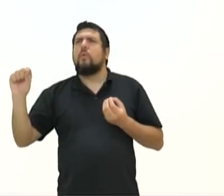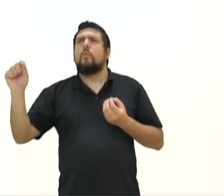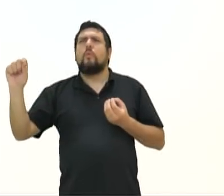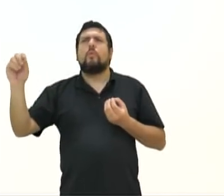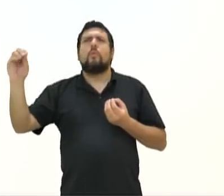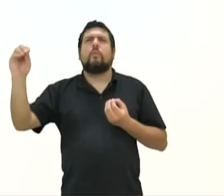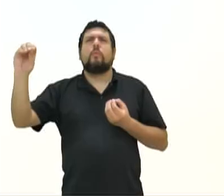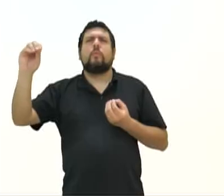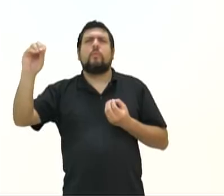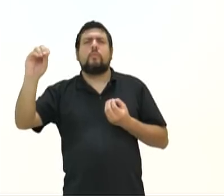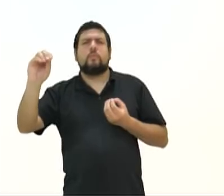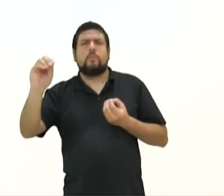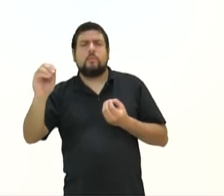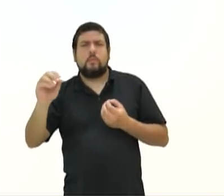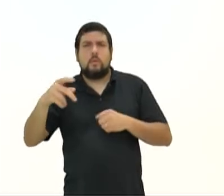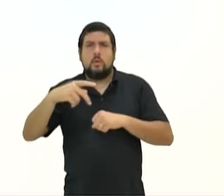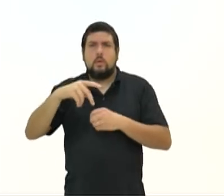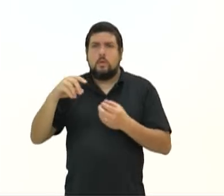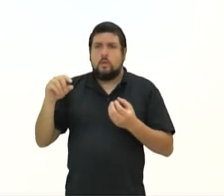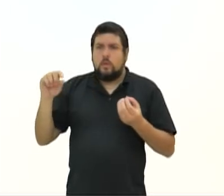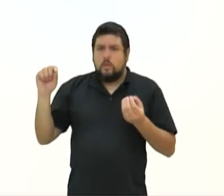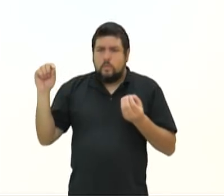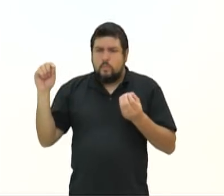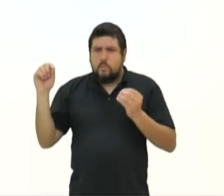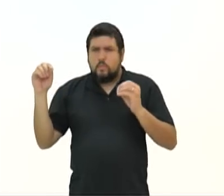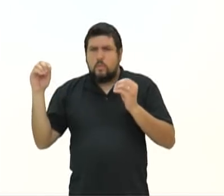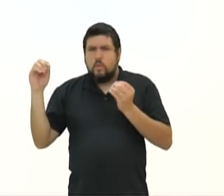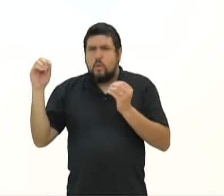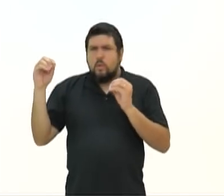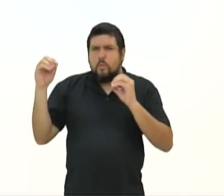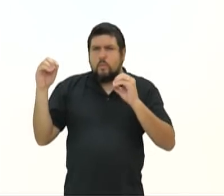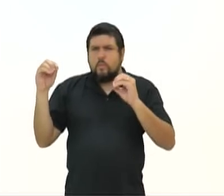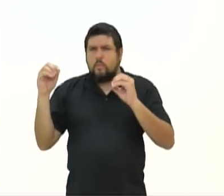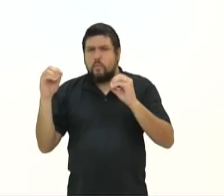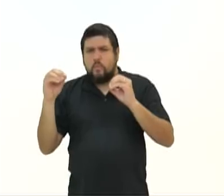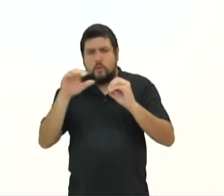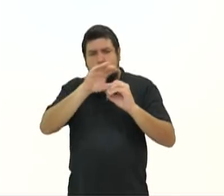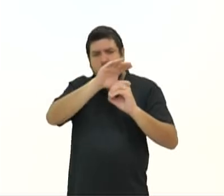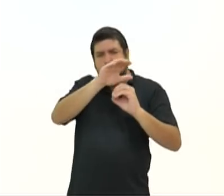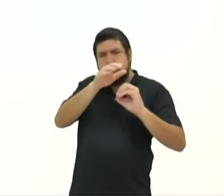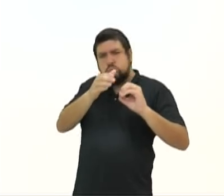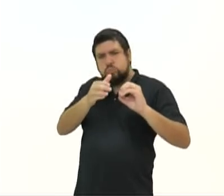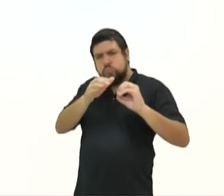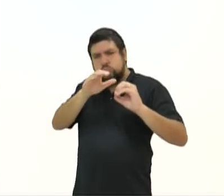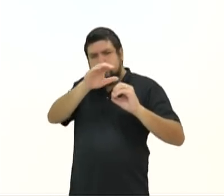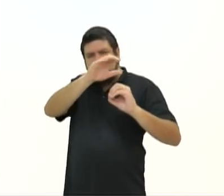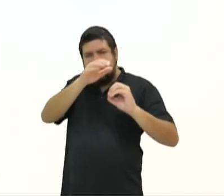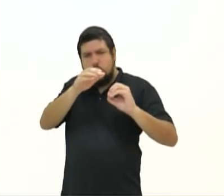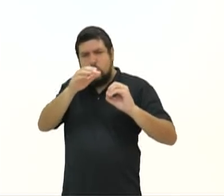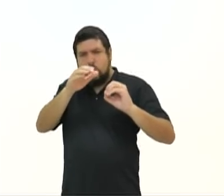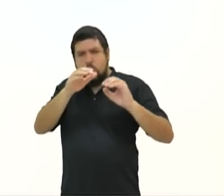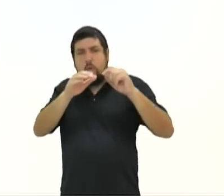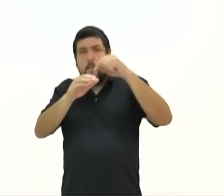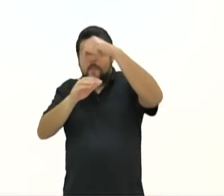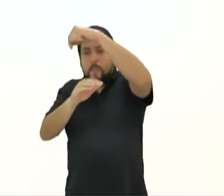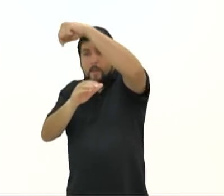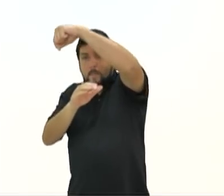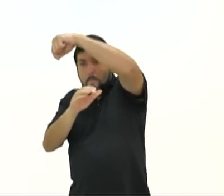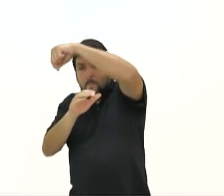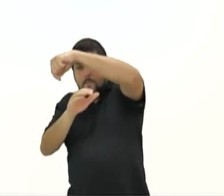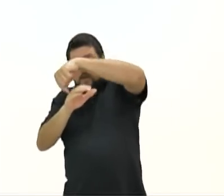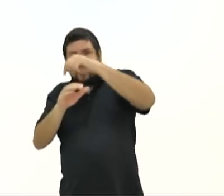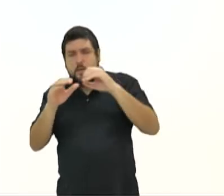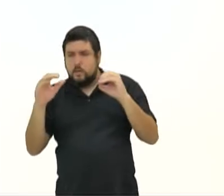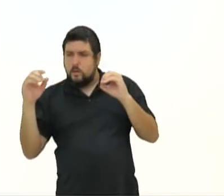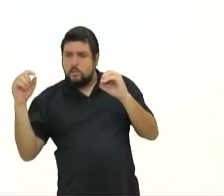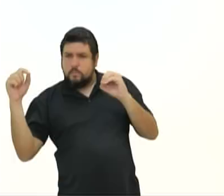chega perto da nossa atmosfera e rompe a nossa atmosfera, a gente pode chamar ele de meteoro. O